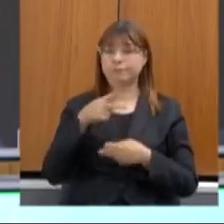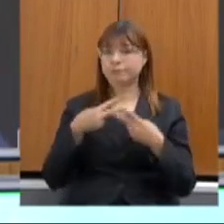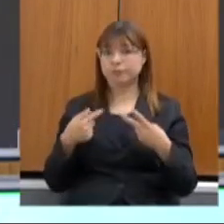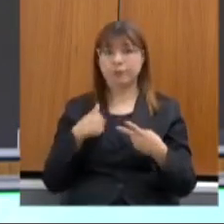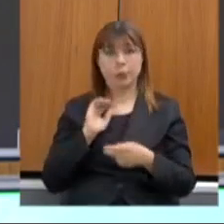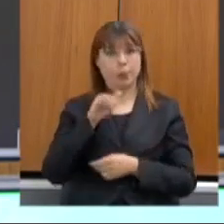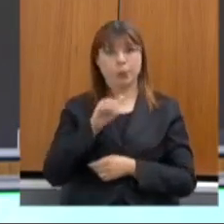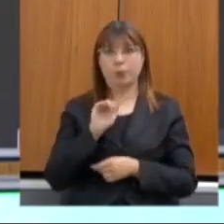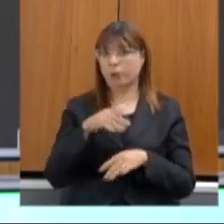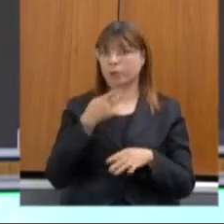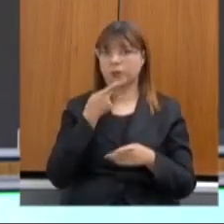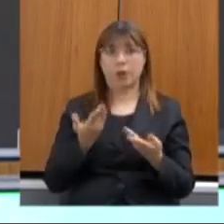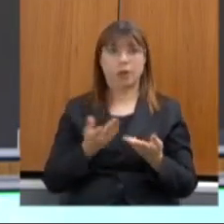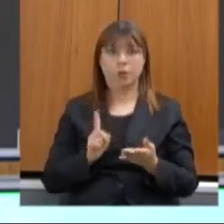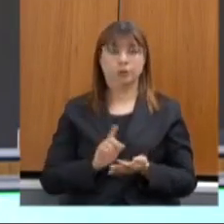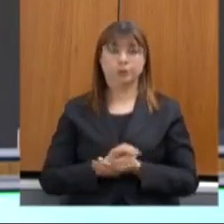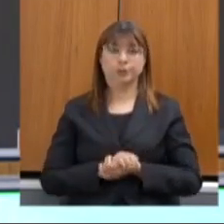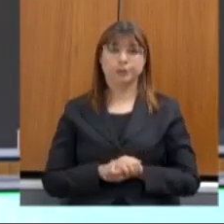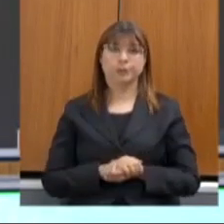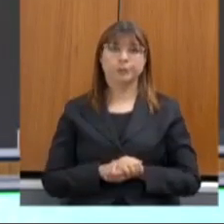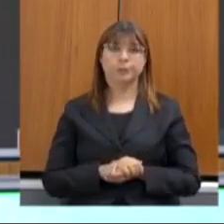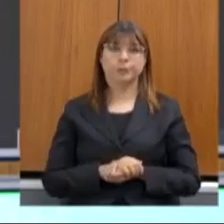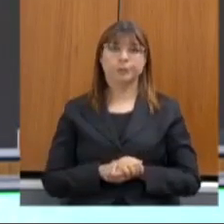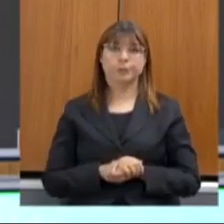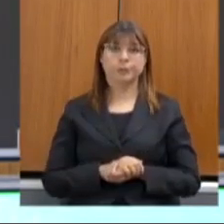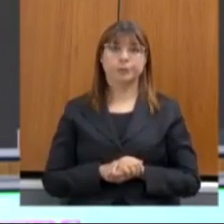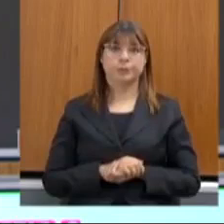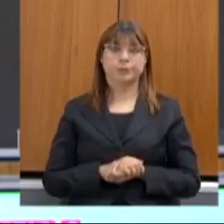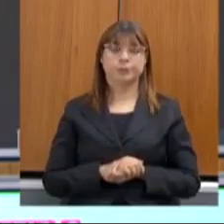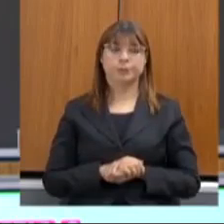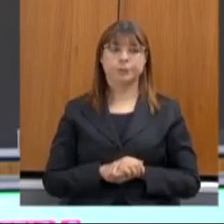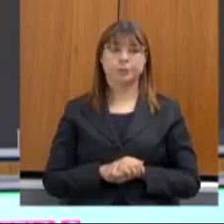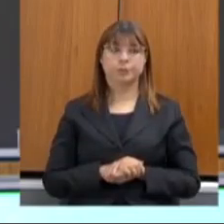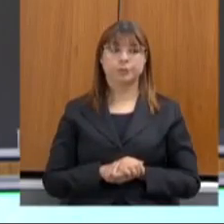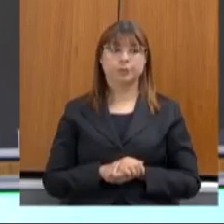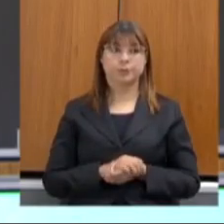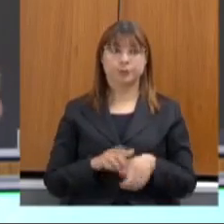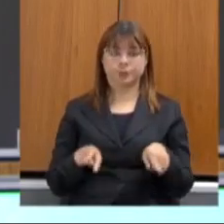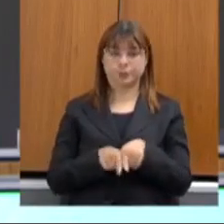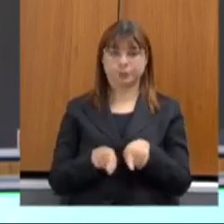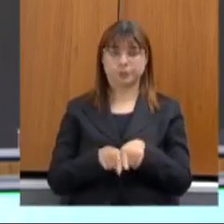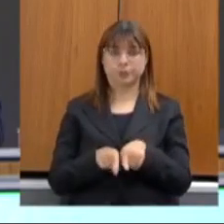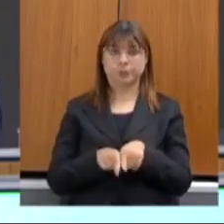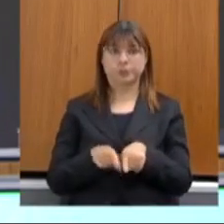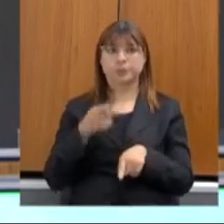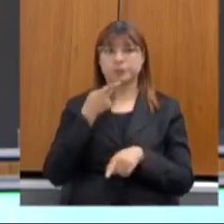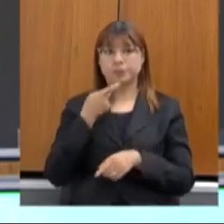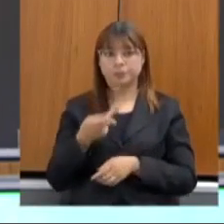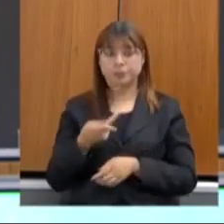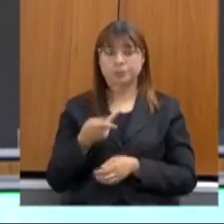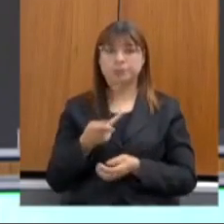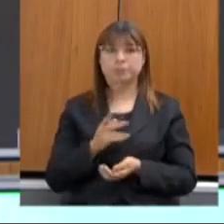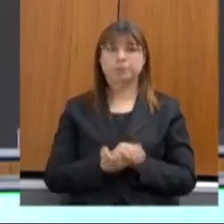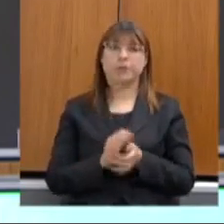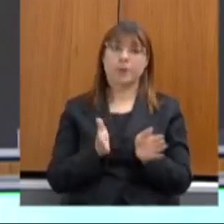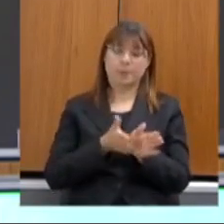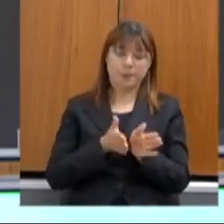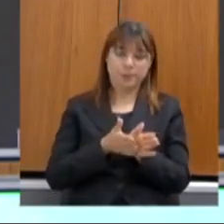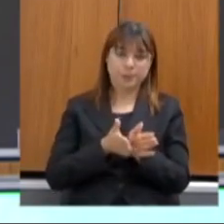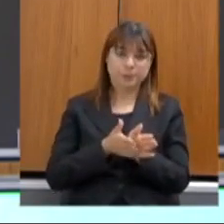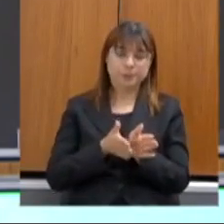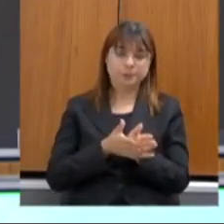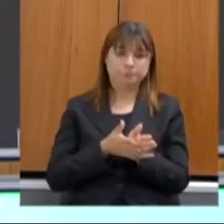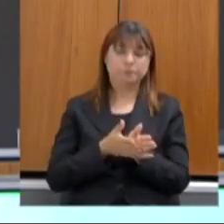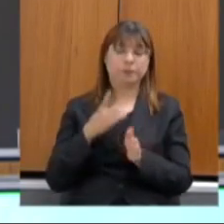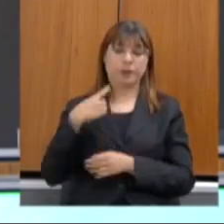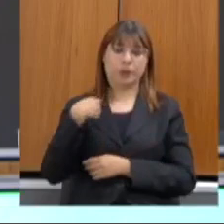vou pular pode pular por favor e é outra coisa que até chamou aqui é a parabenizo aqui